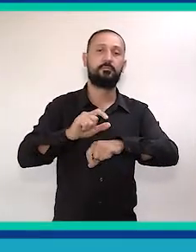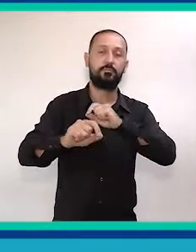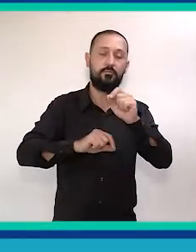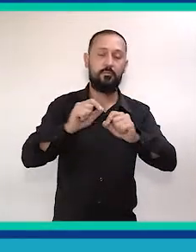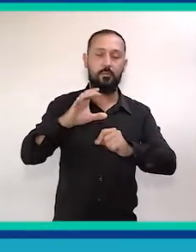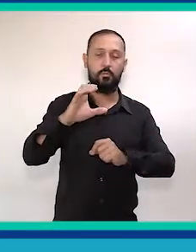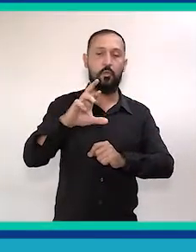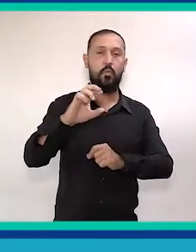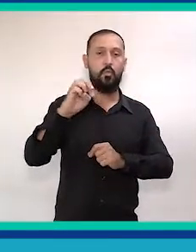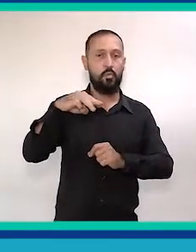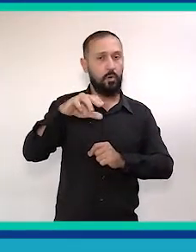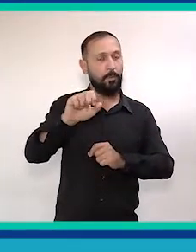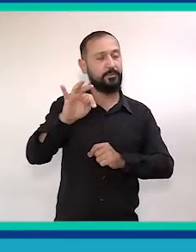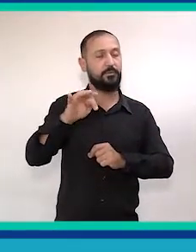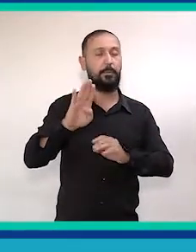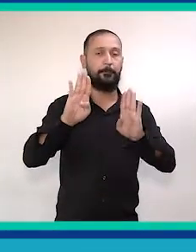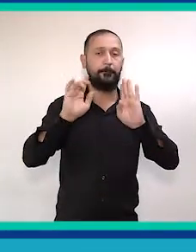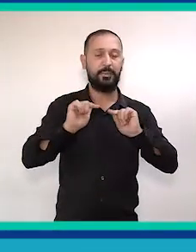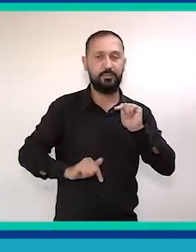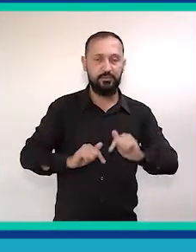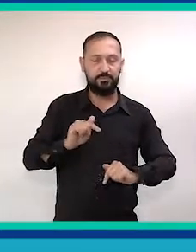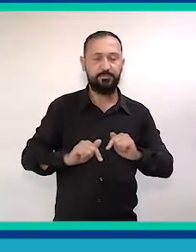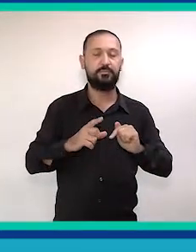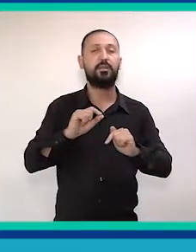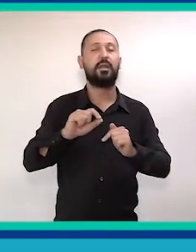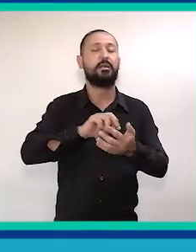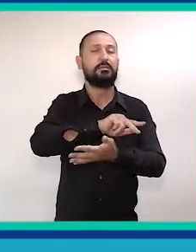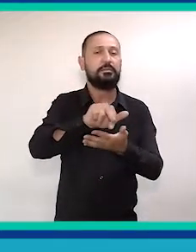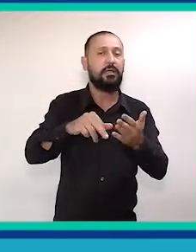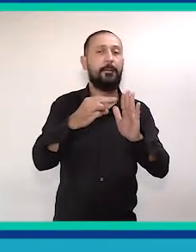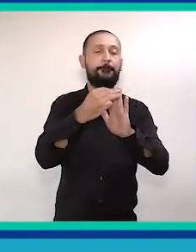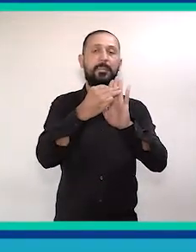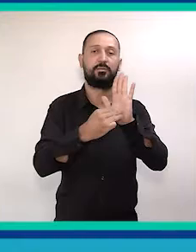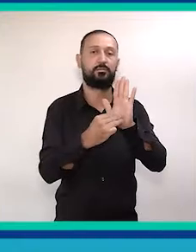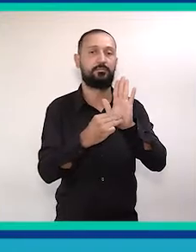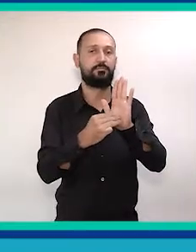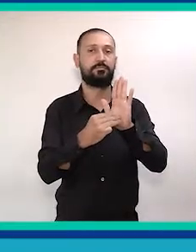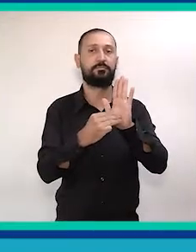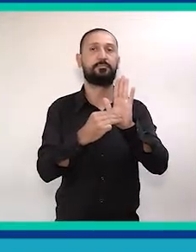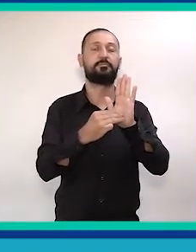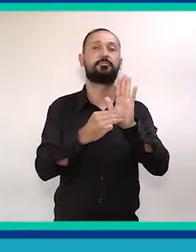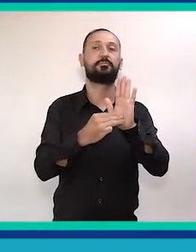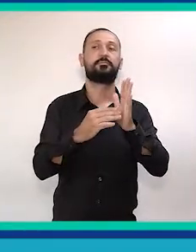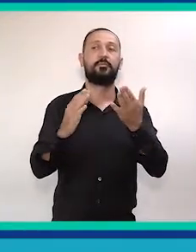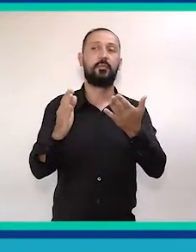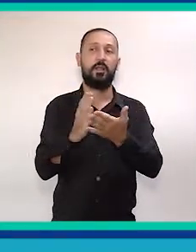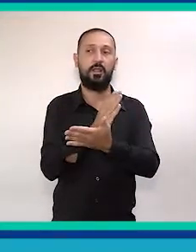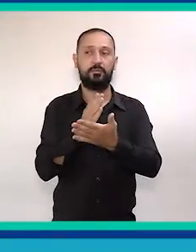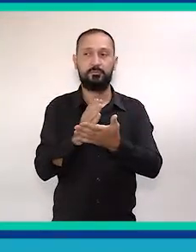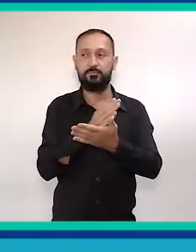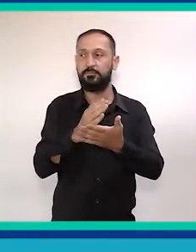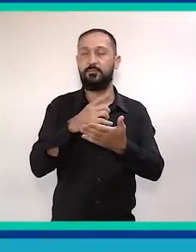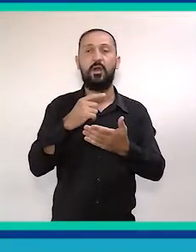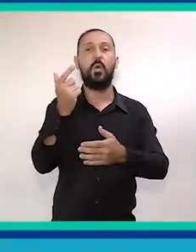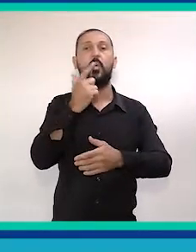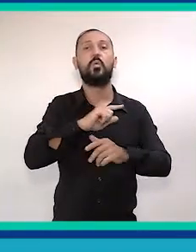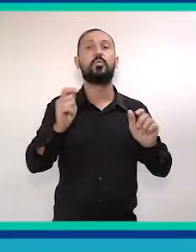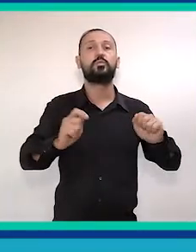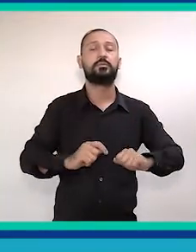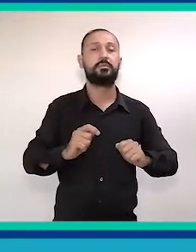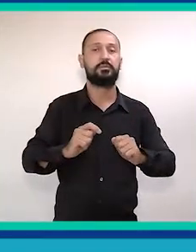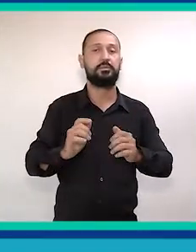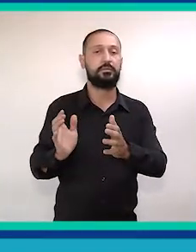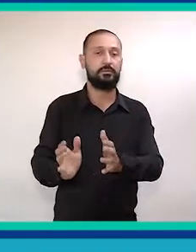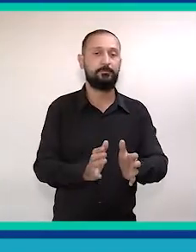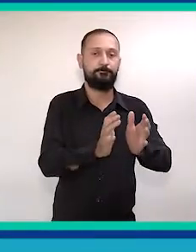partes. Quando a gente fala em cromatografia, na bioquímica, a cromatografia é toda a metodologia que, de alguma forma,